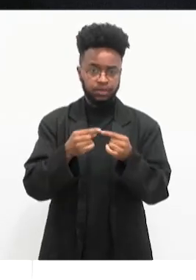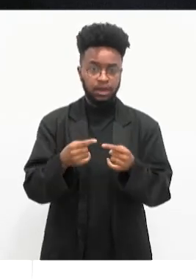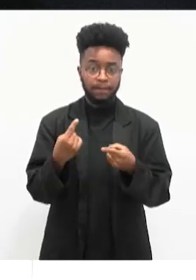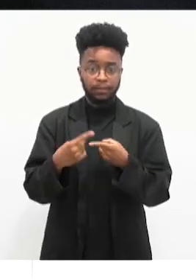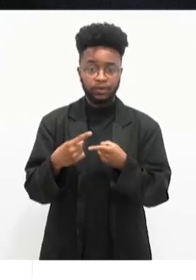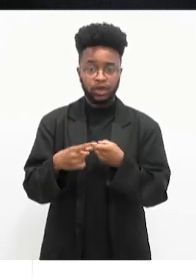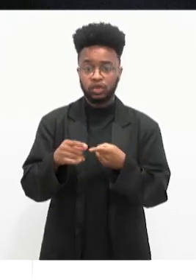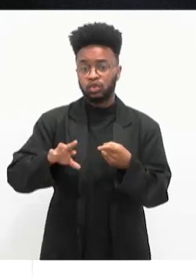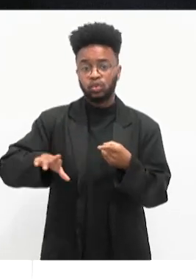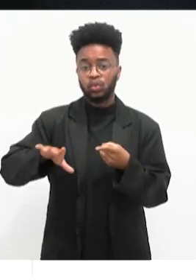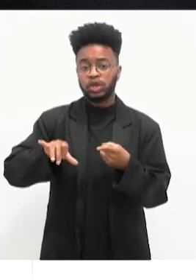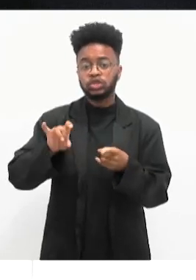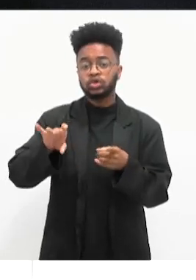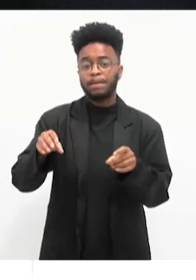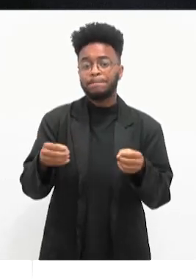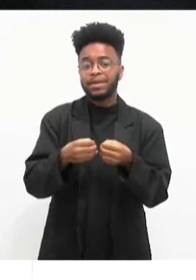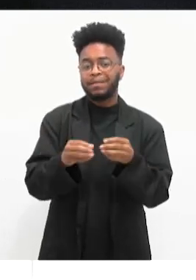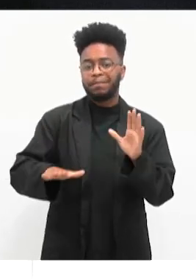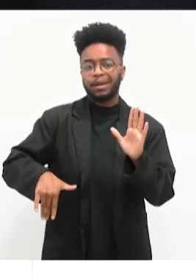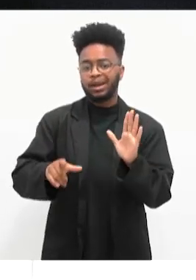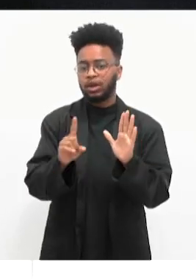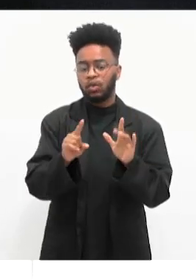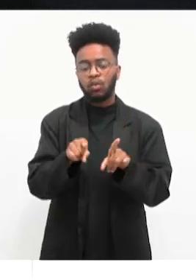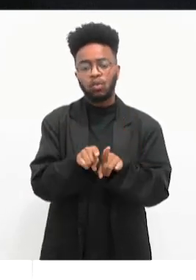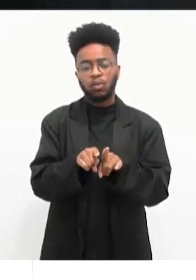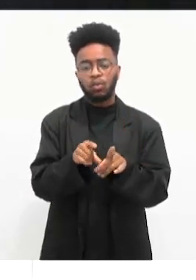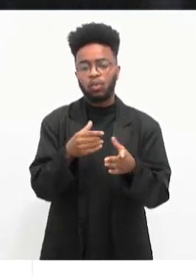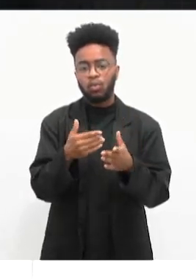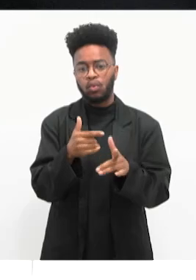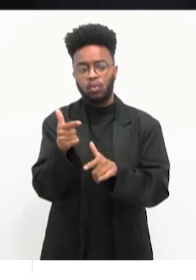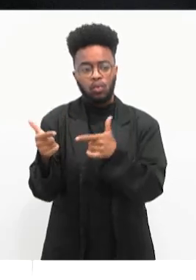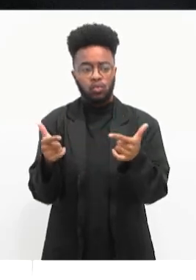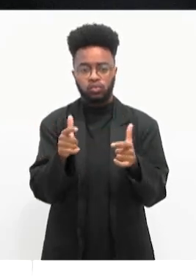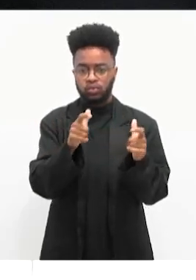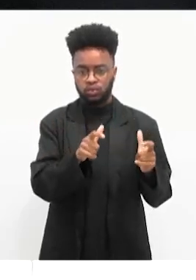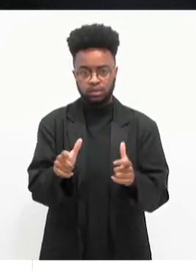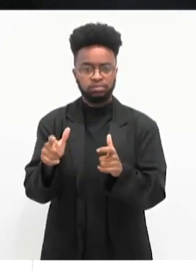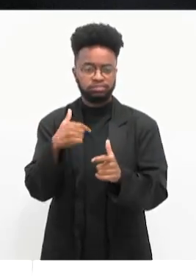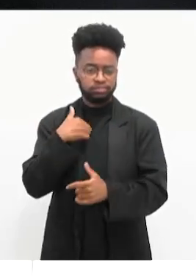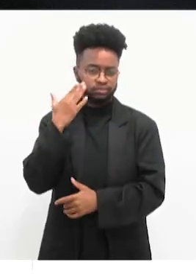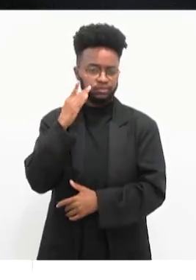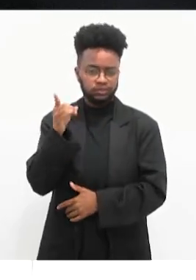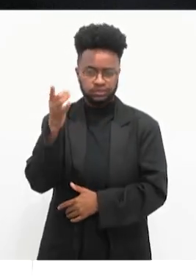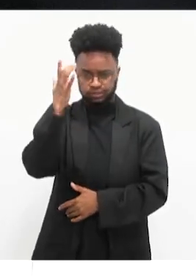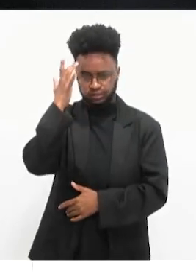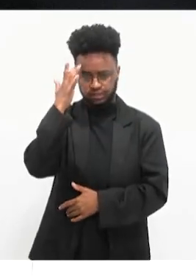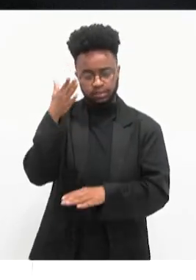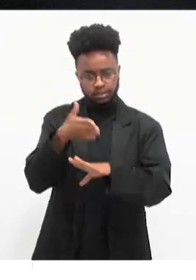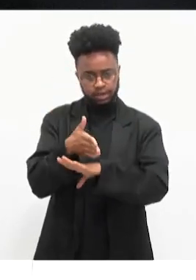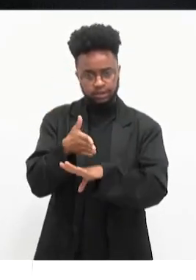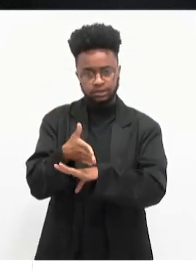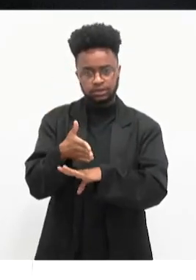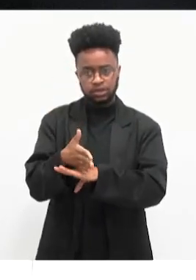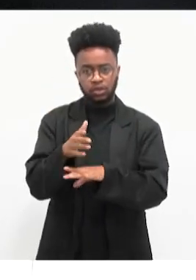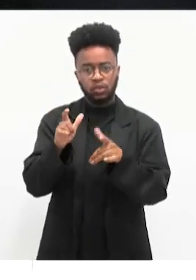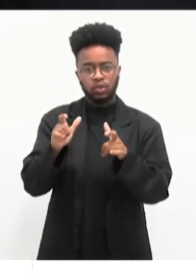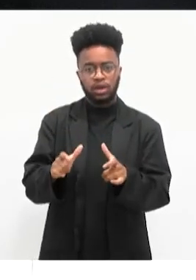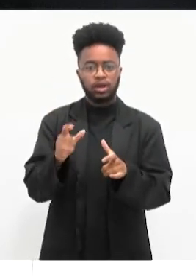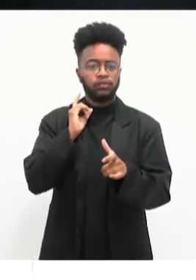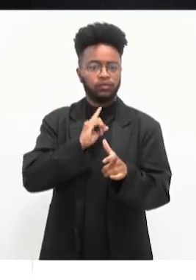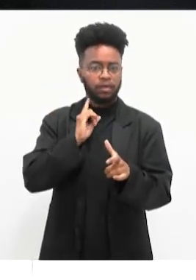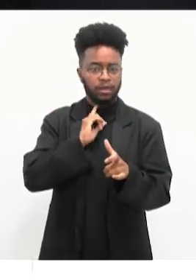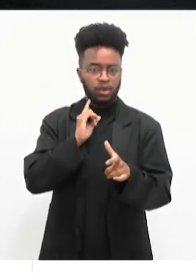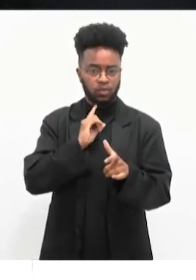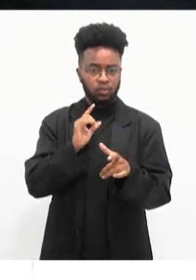transbordou ao esporte de praia. Se o senhor for no... Eu sei que o senhor vai nesse clube, Clube Regatas do